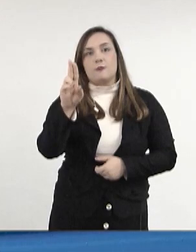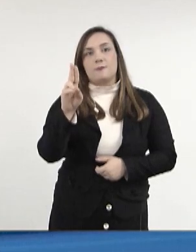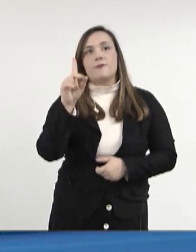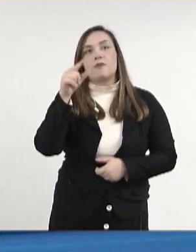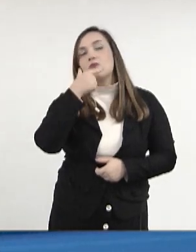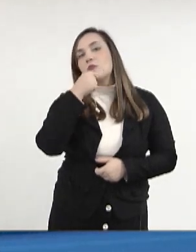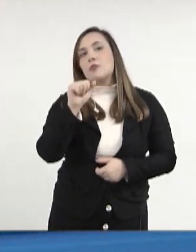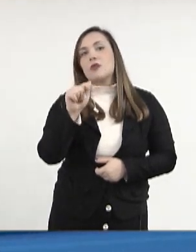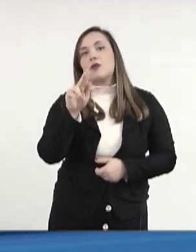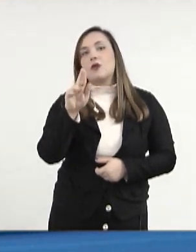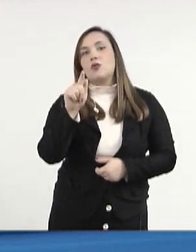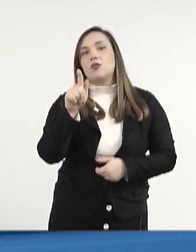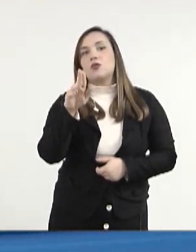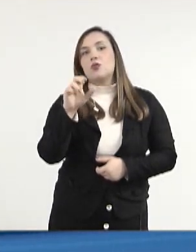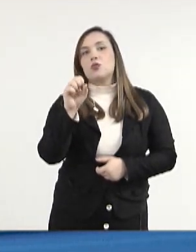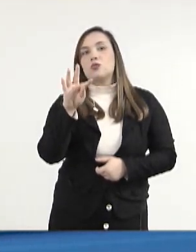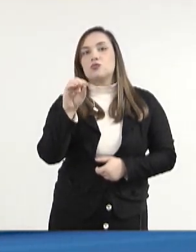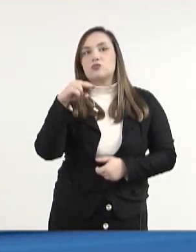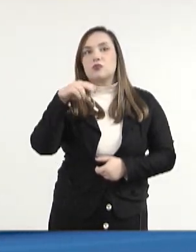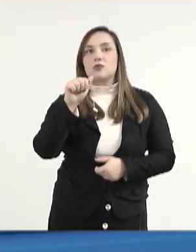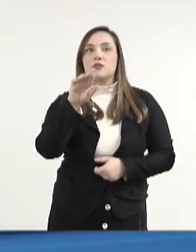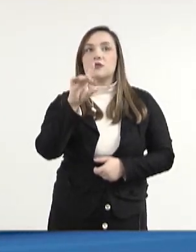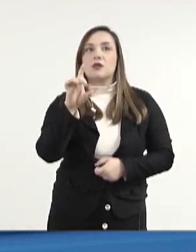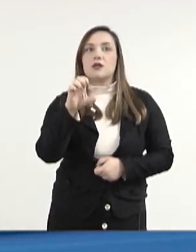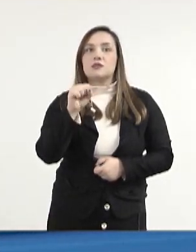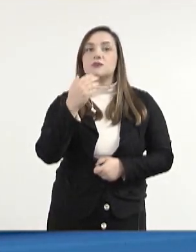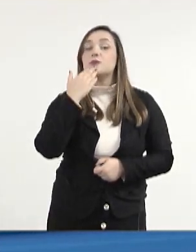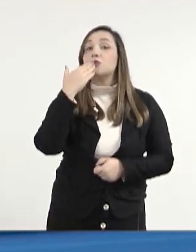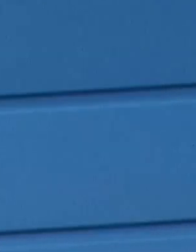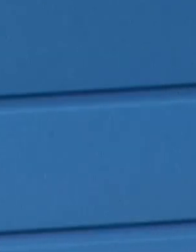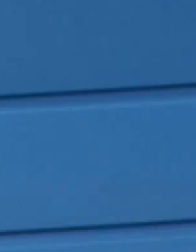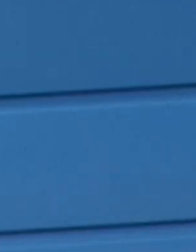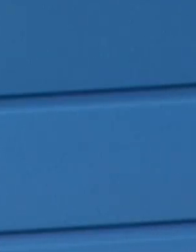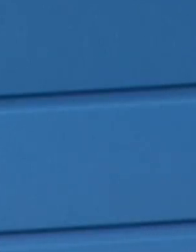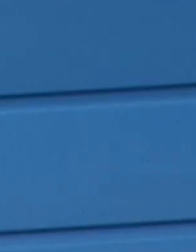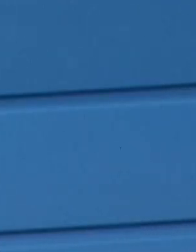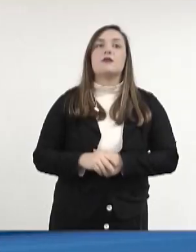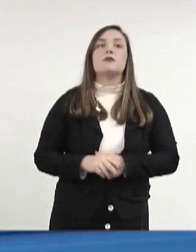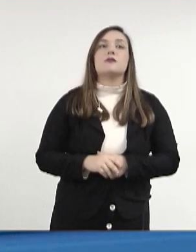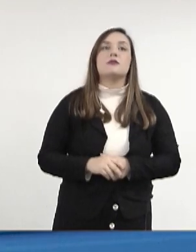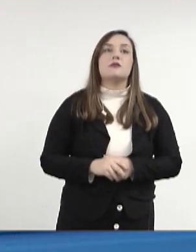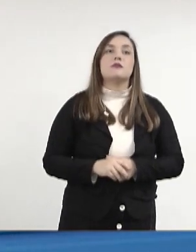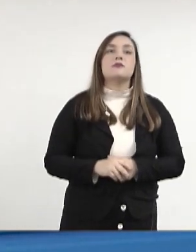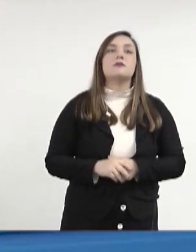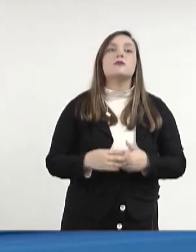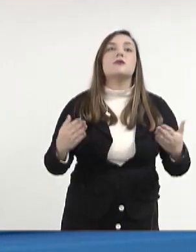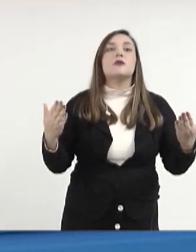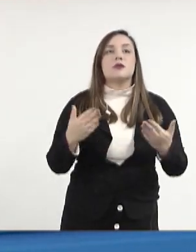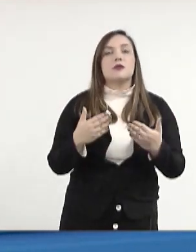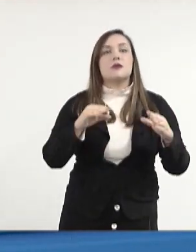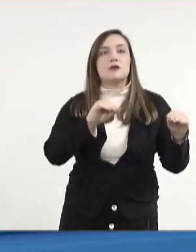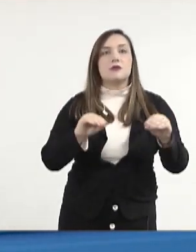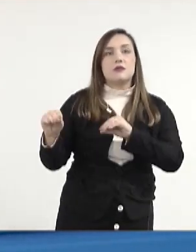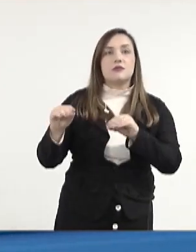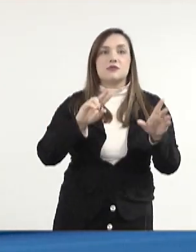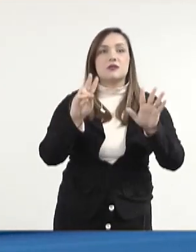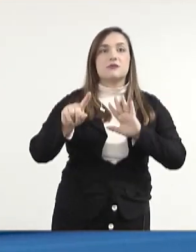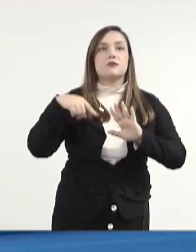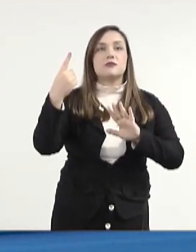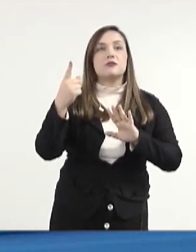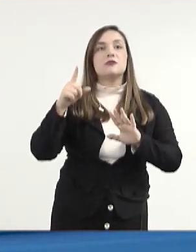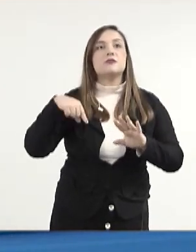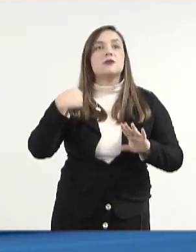Nardes, ele pediu vista. E a decisão ficou prorrogada para a semana que vem